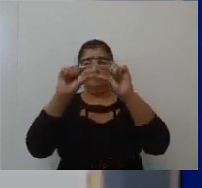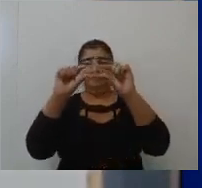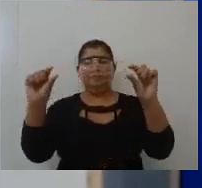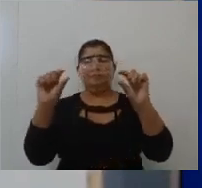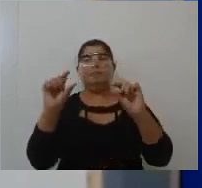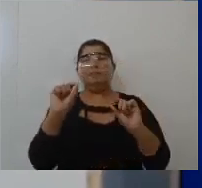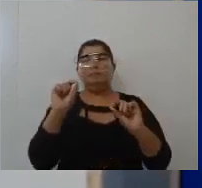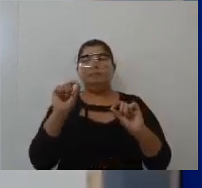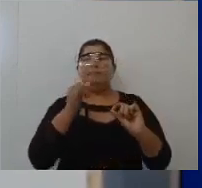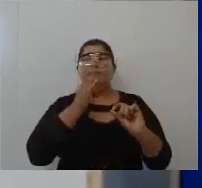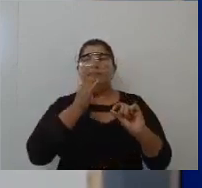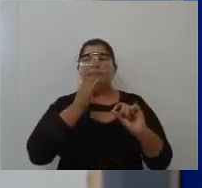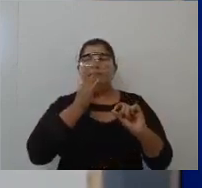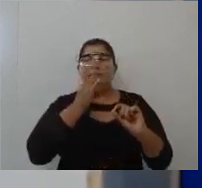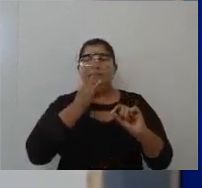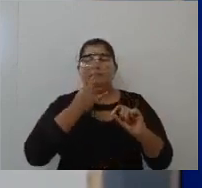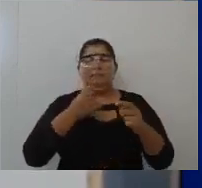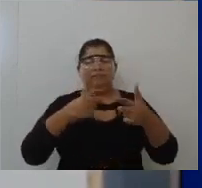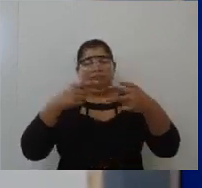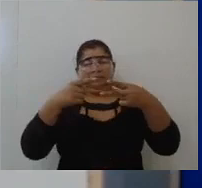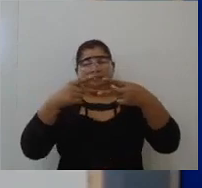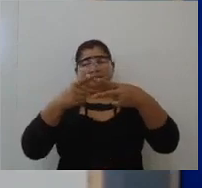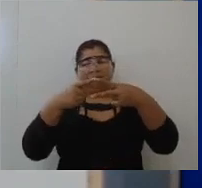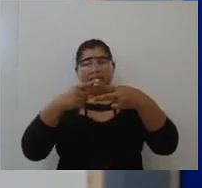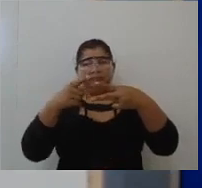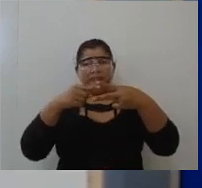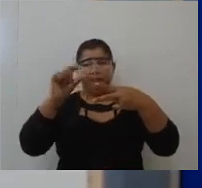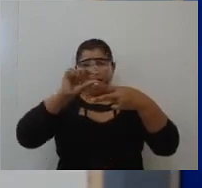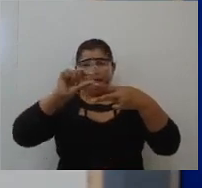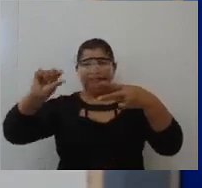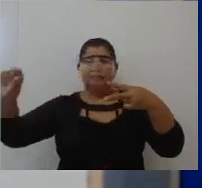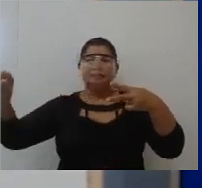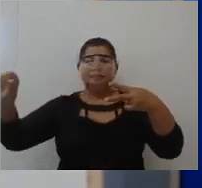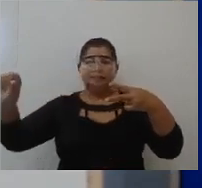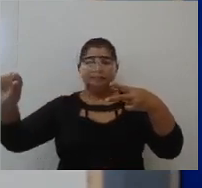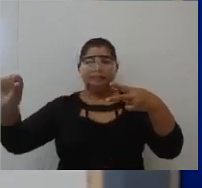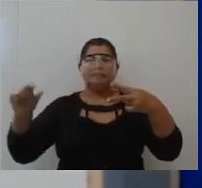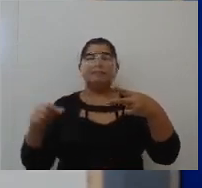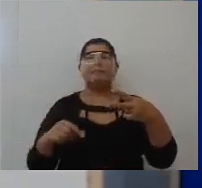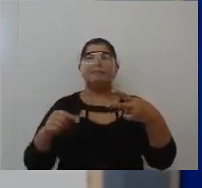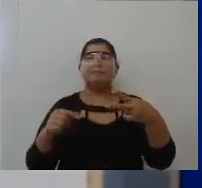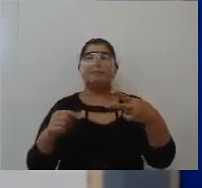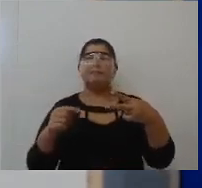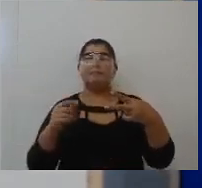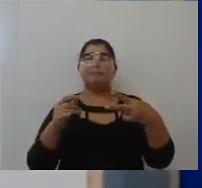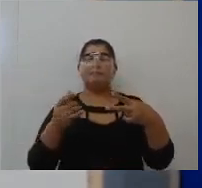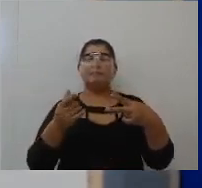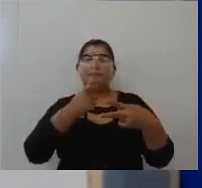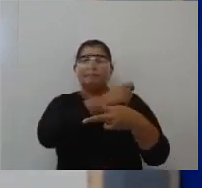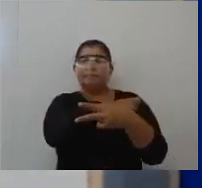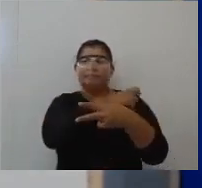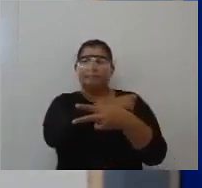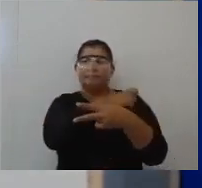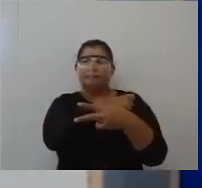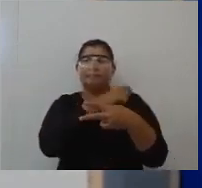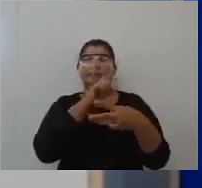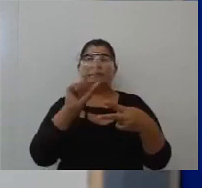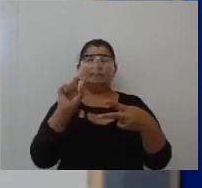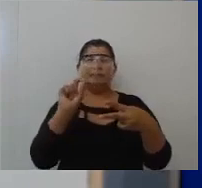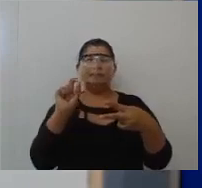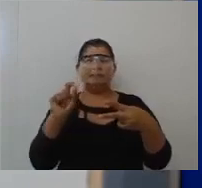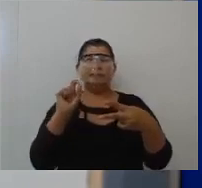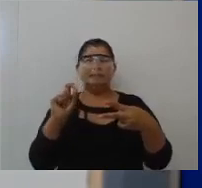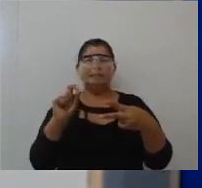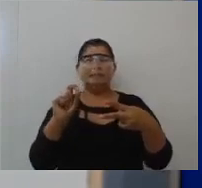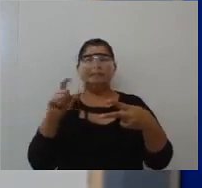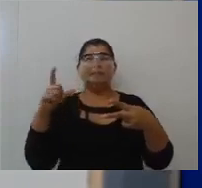dizer? Veja, no primeiro exemplo, nesse primeiro exemplo, o exemplo do aluno, nesse primeiro que,